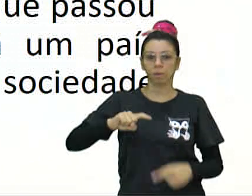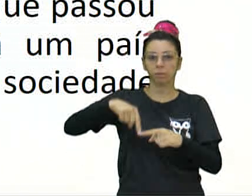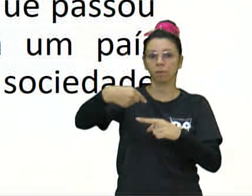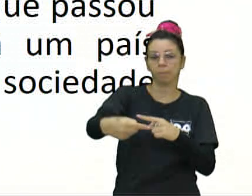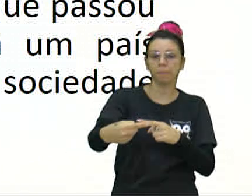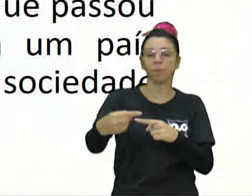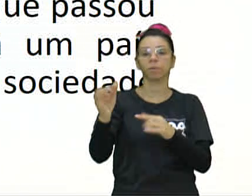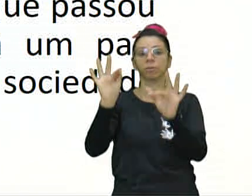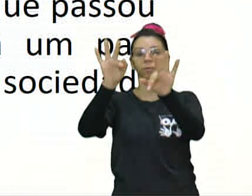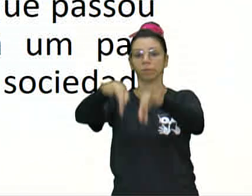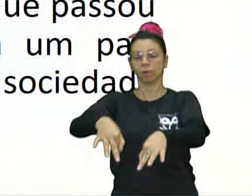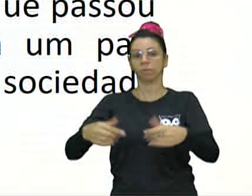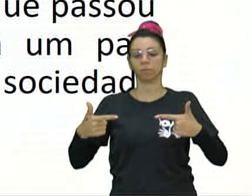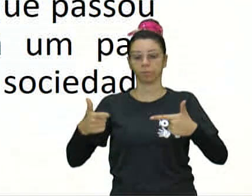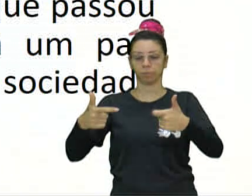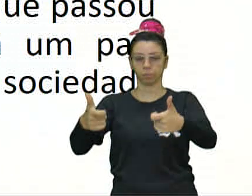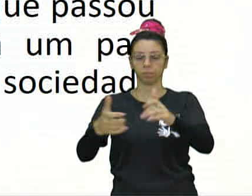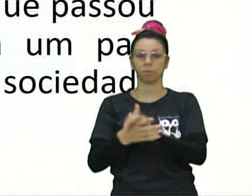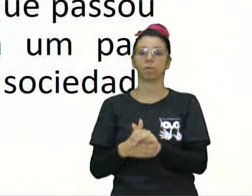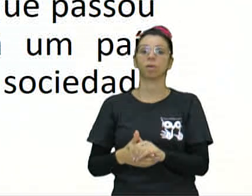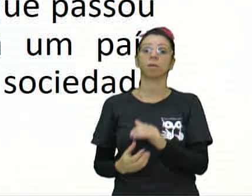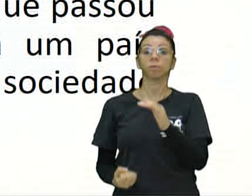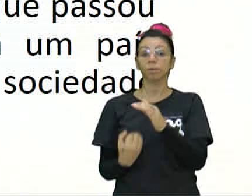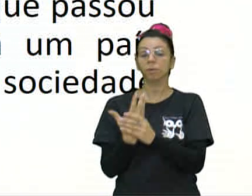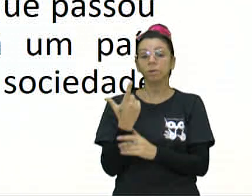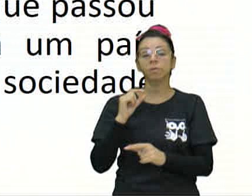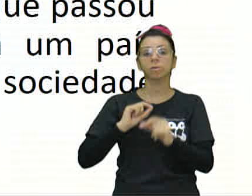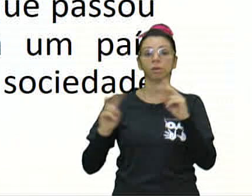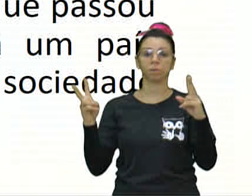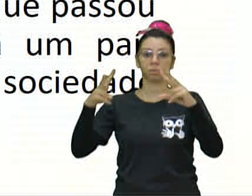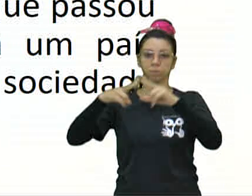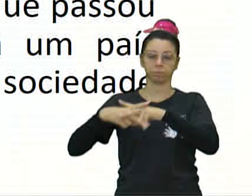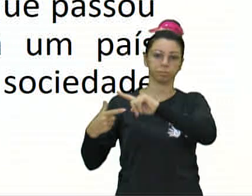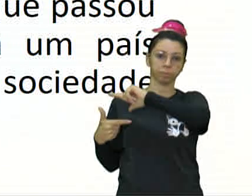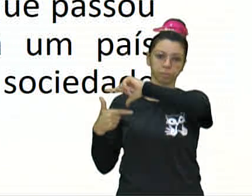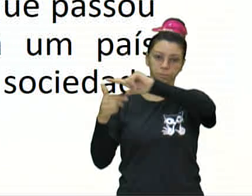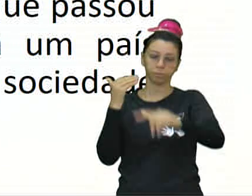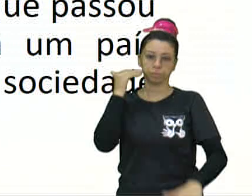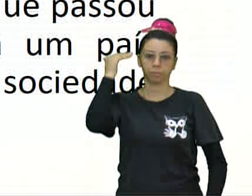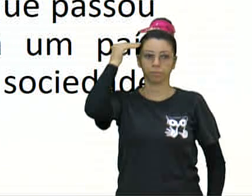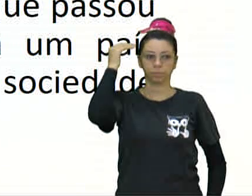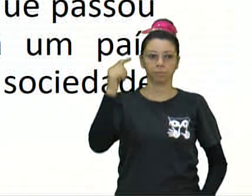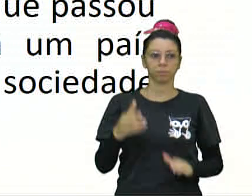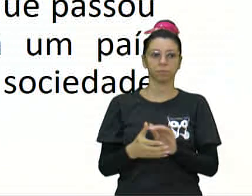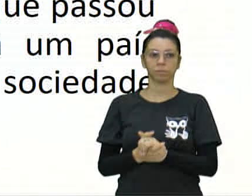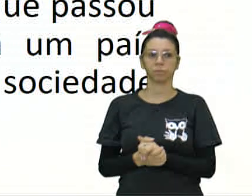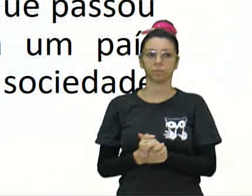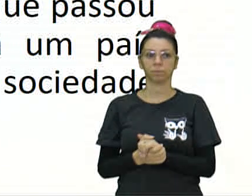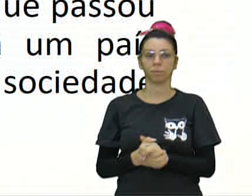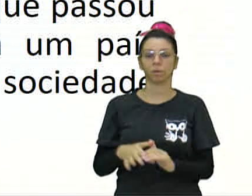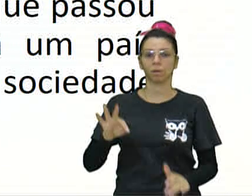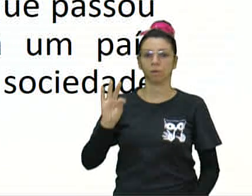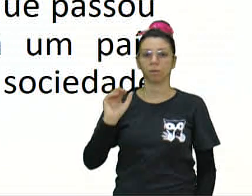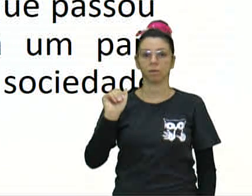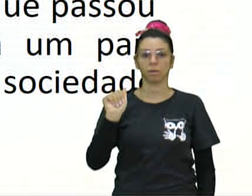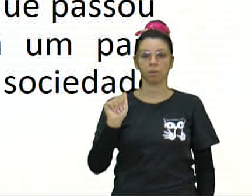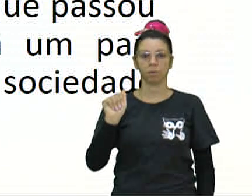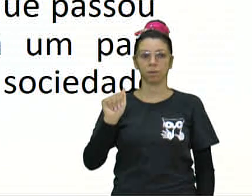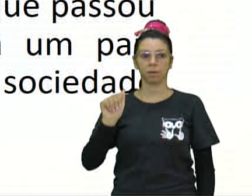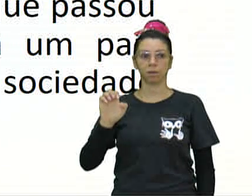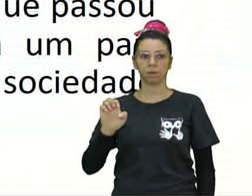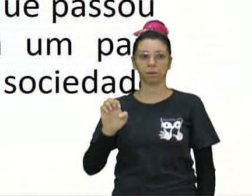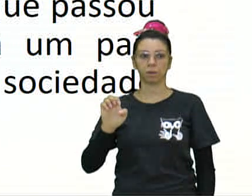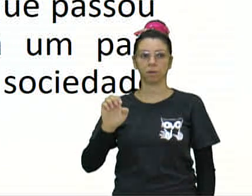Tem origem em lutas tradicionais coreanas, como o Taekyon, mas com grande influência de estilos